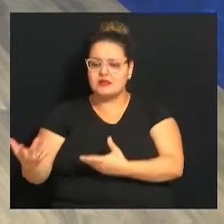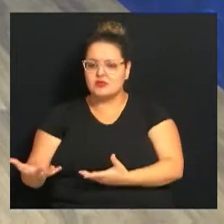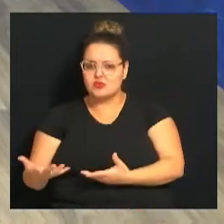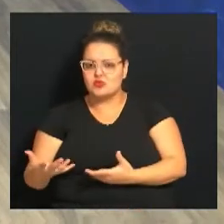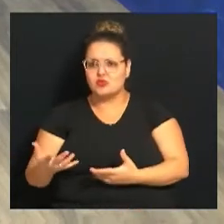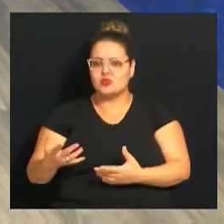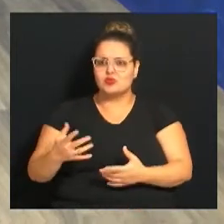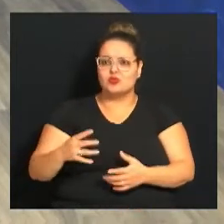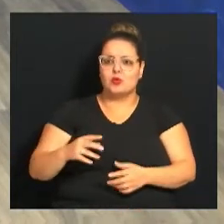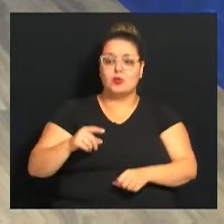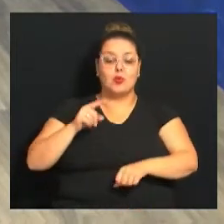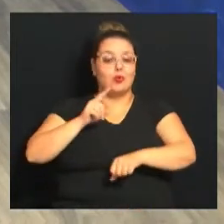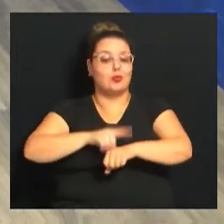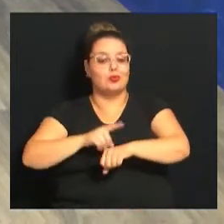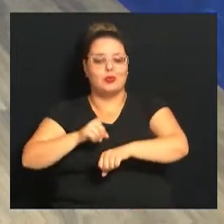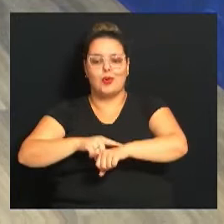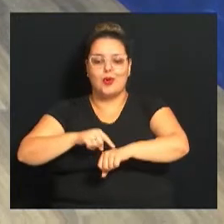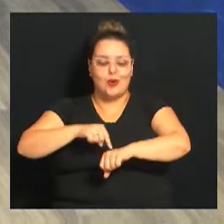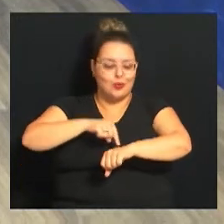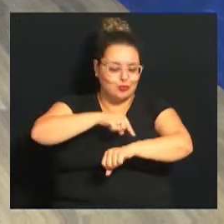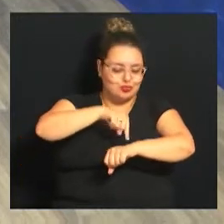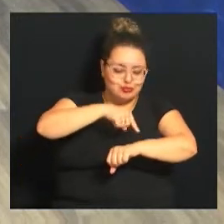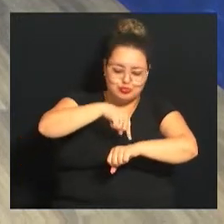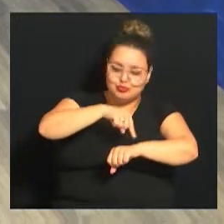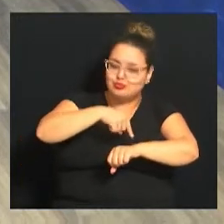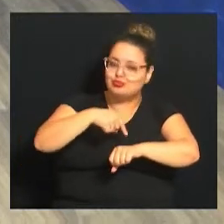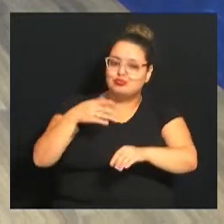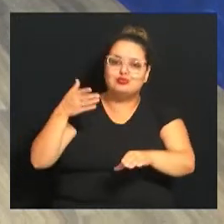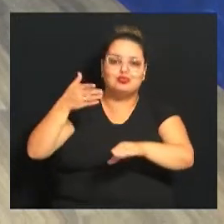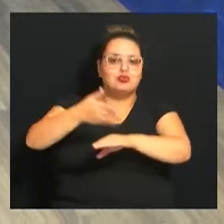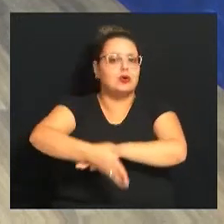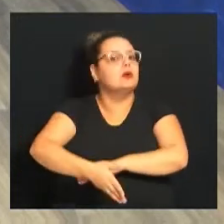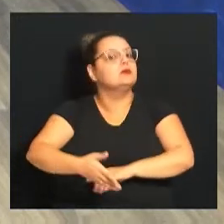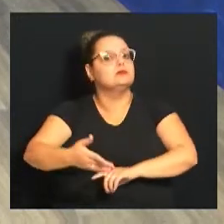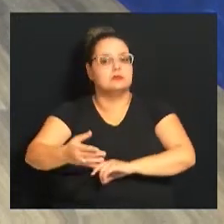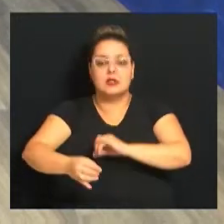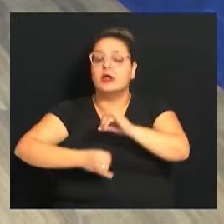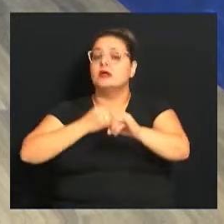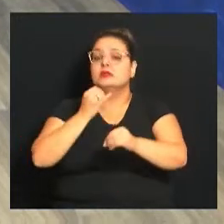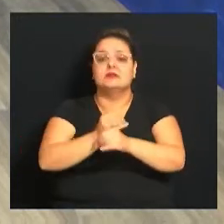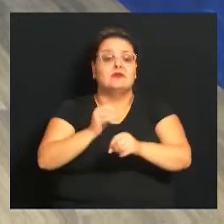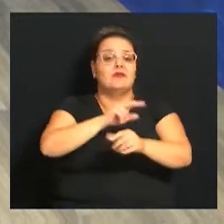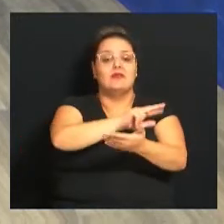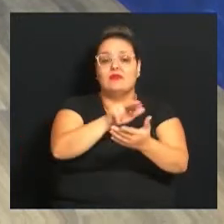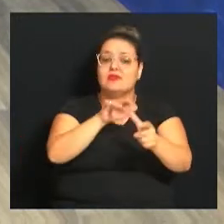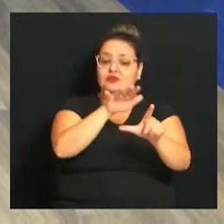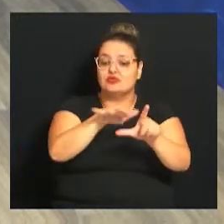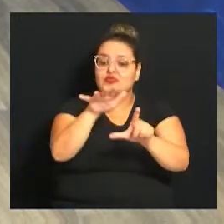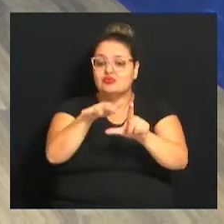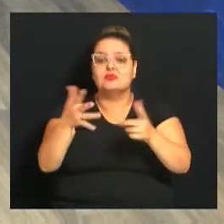tempo que nós estamos passando, a quantidade de streamings? Essa é uma preocupação que você tem ou ainda não?